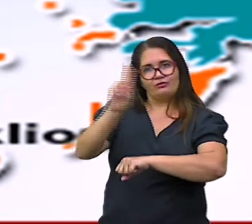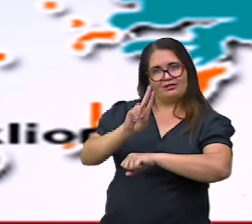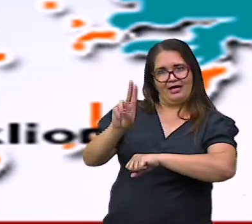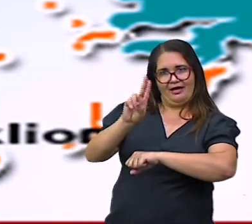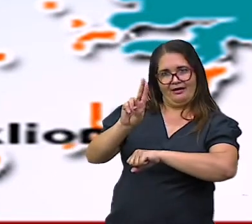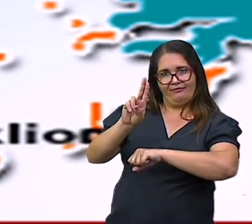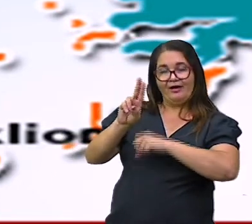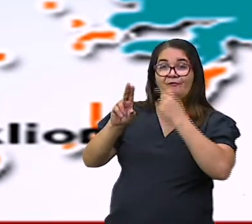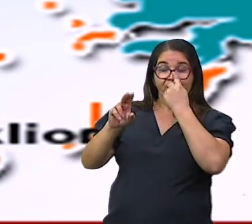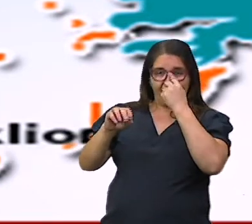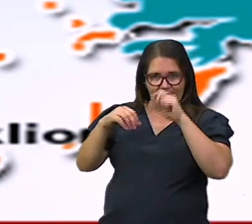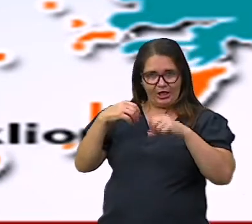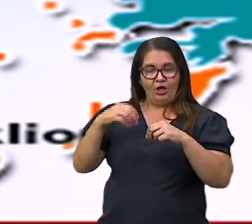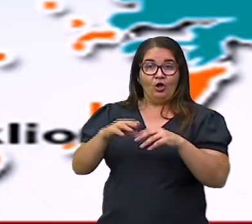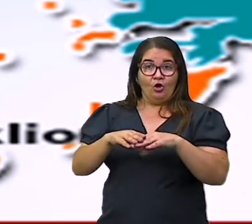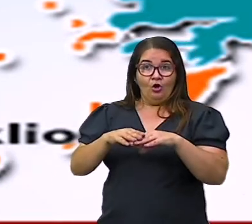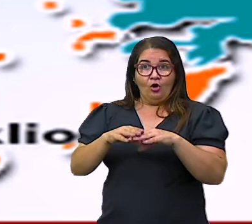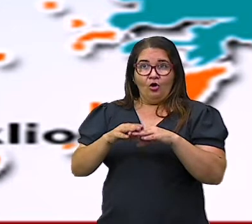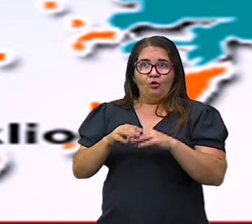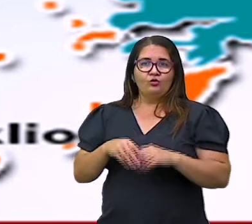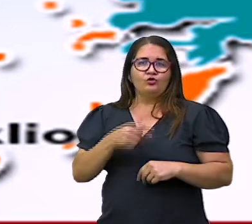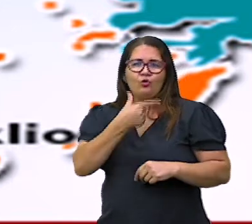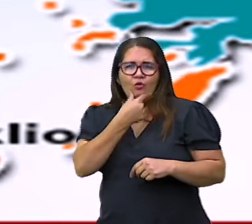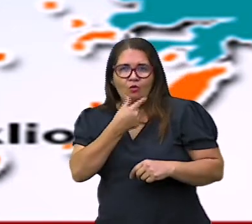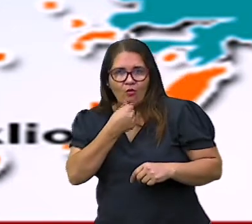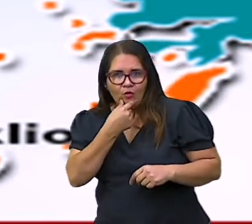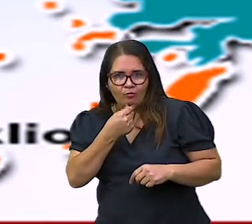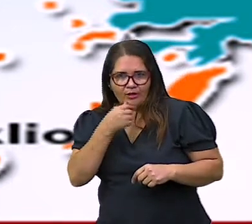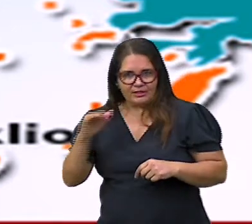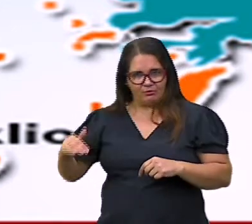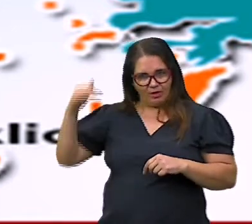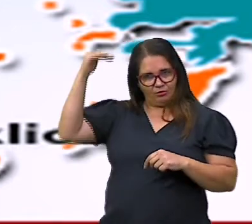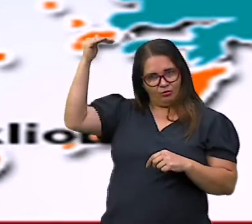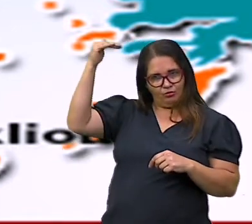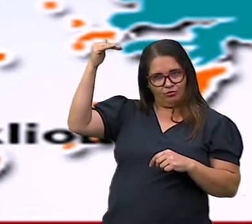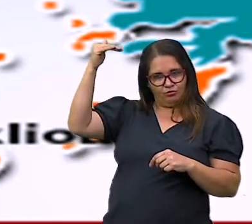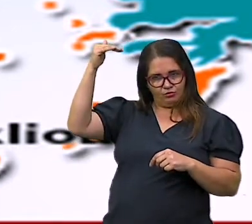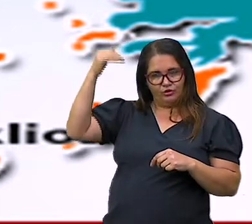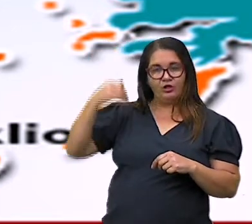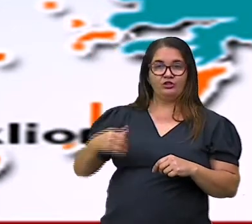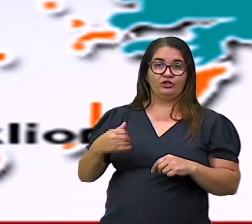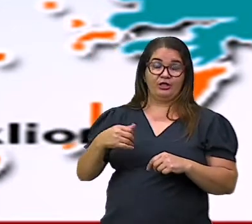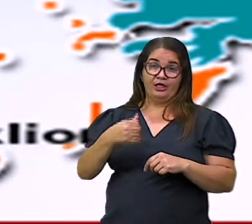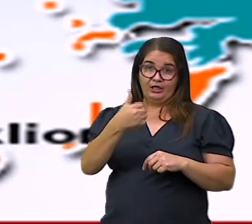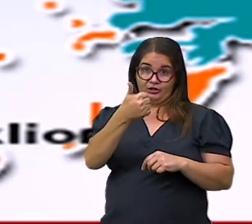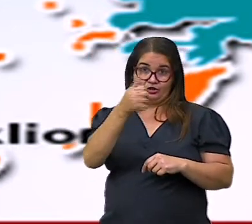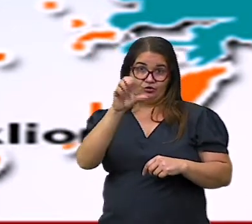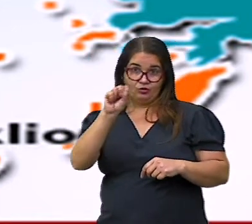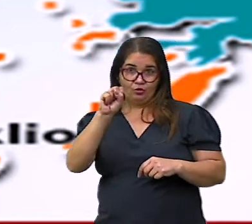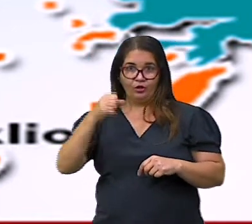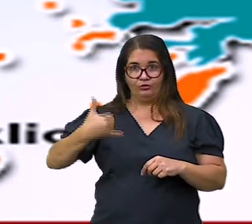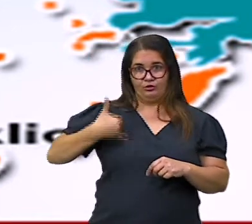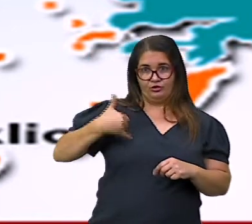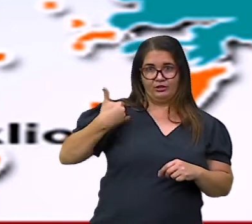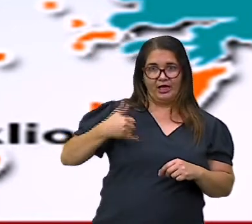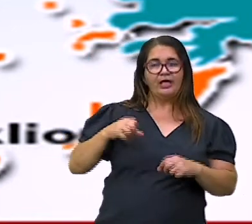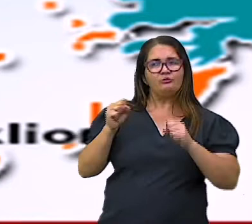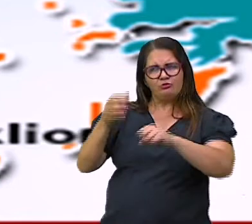que não tinham voz no processo político de Atenas, porque não descendiam de